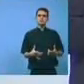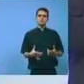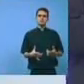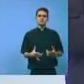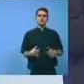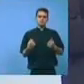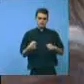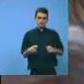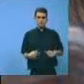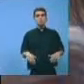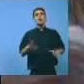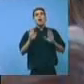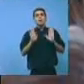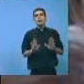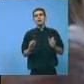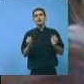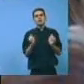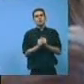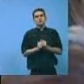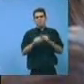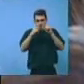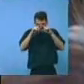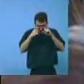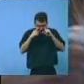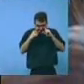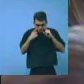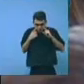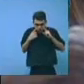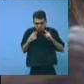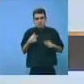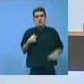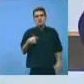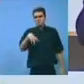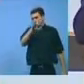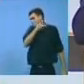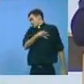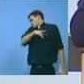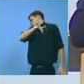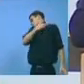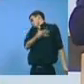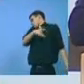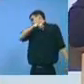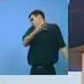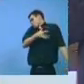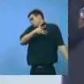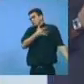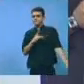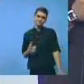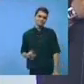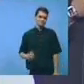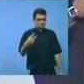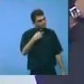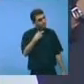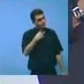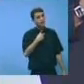Milindres, quatro galhos. Caiu um galho? Aprenda com a largatixa. Esse dia eu fiquei tão